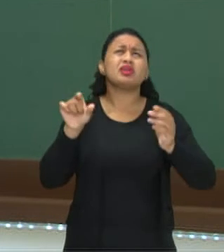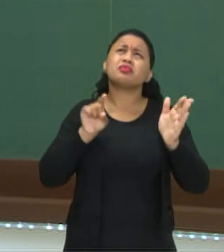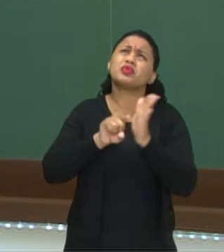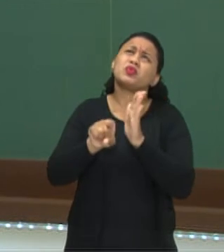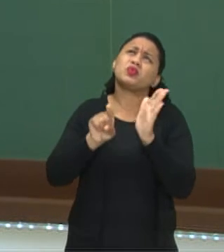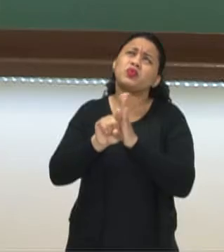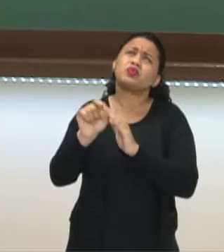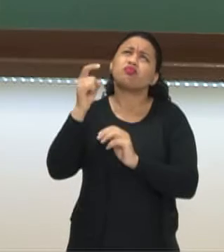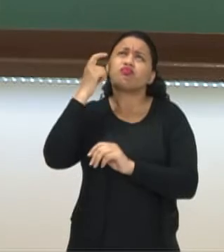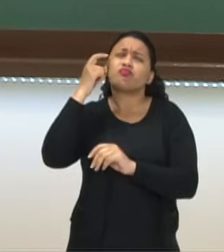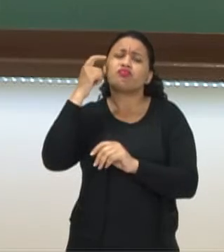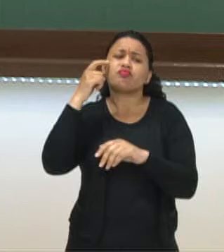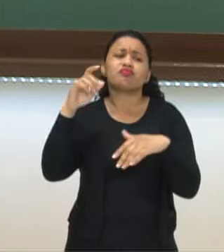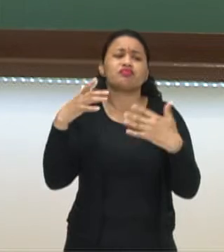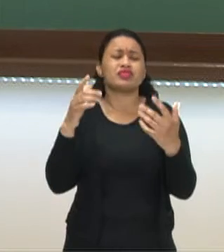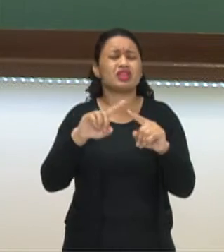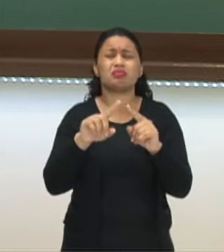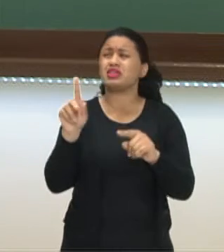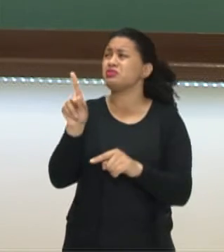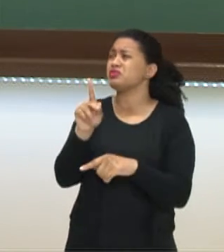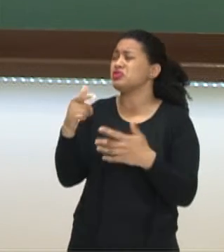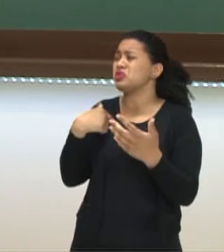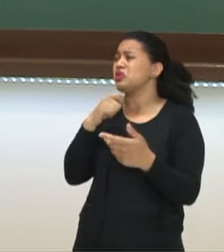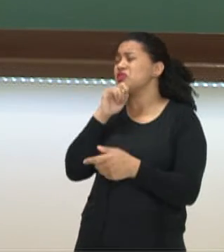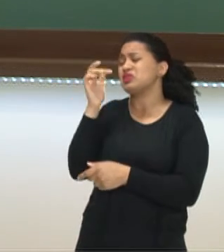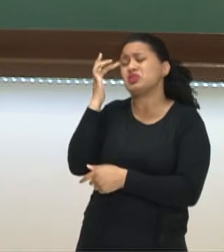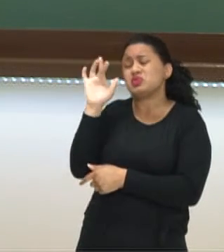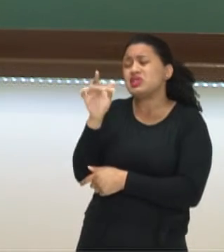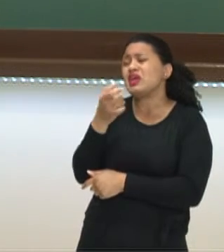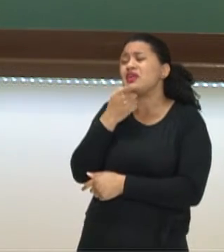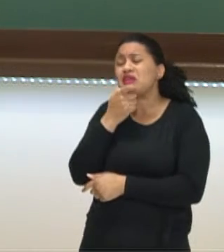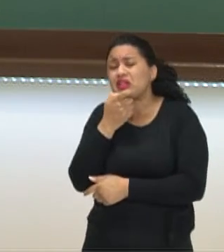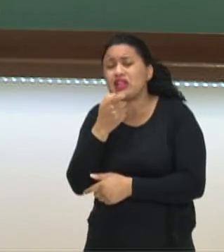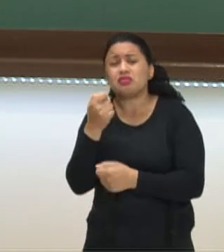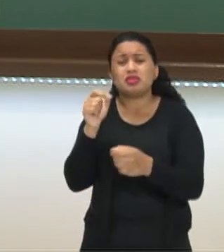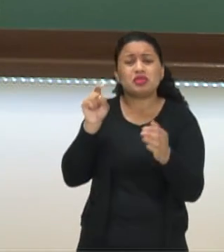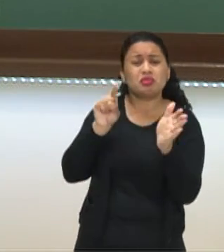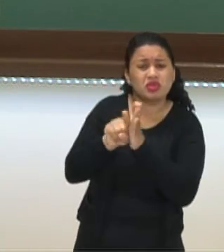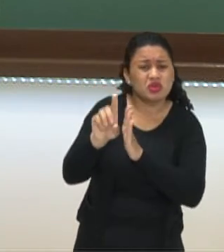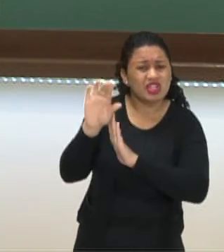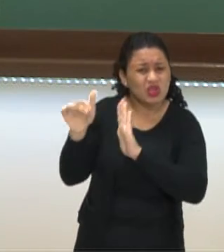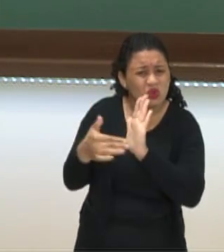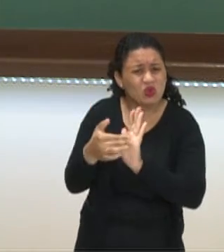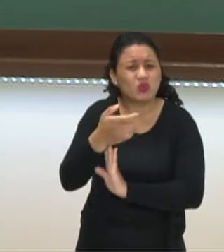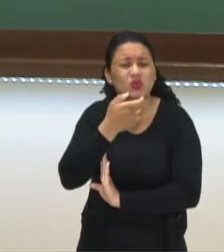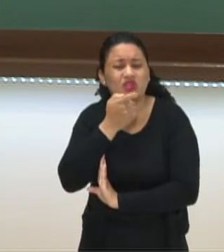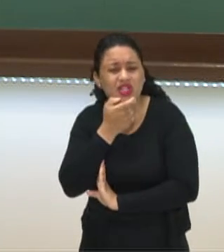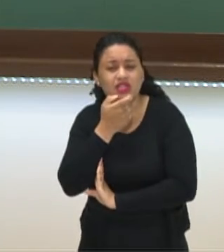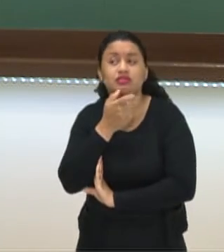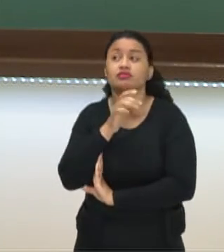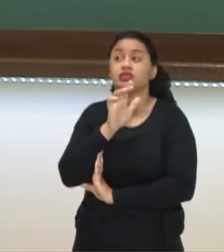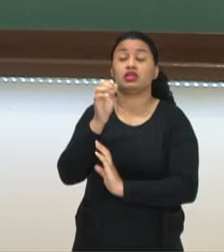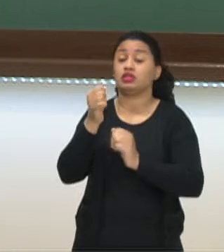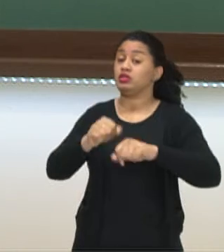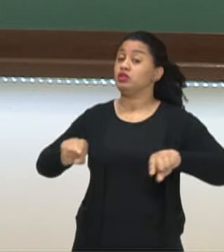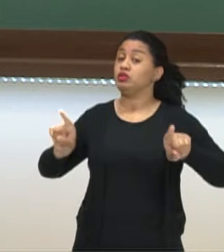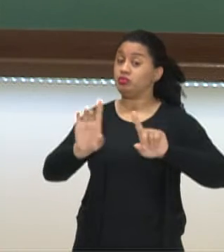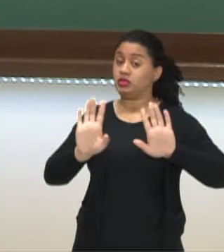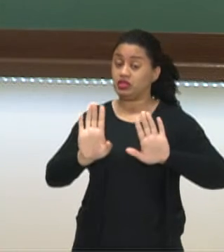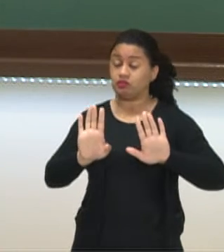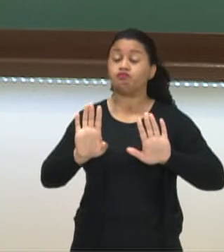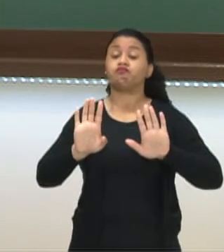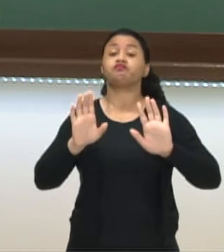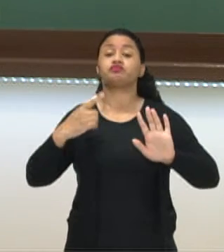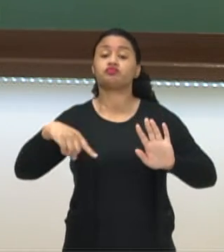fazer. Teacher, mas eu não sei ainda falar inglês, eu tenho que perguntar tudo em inglês? Não precisa.